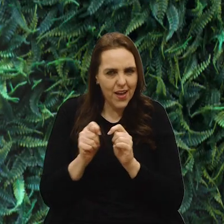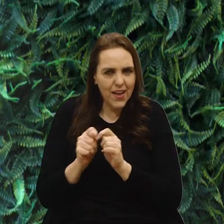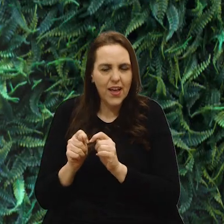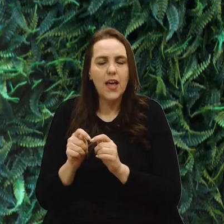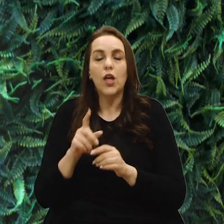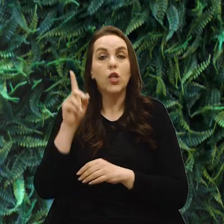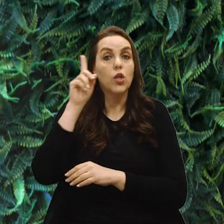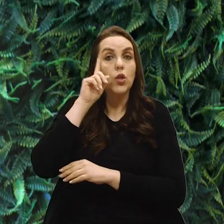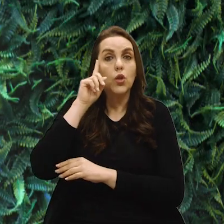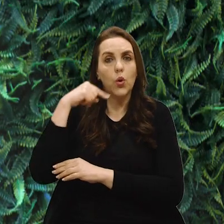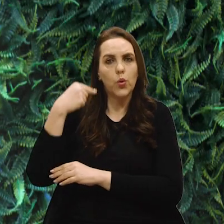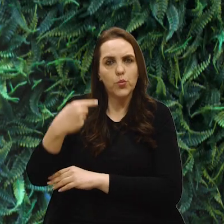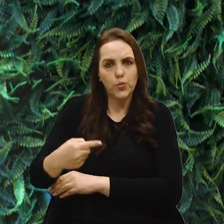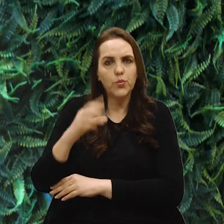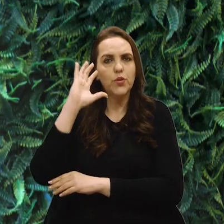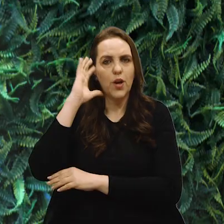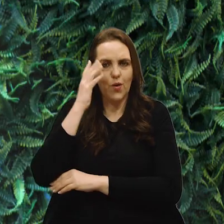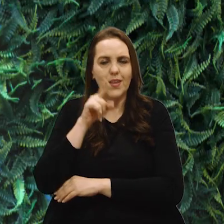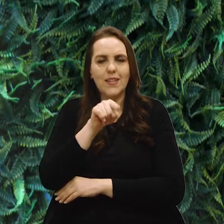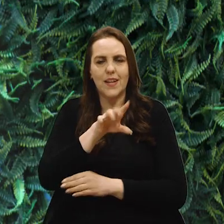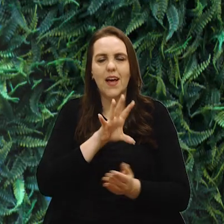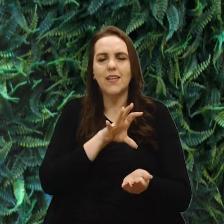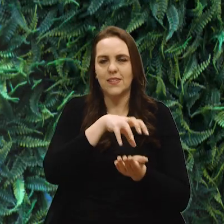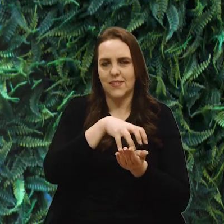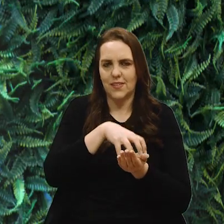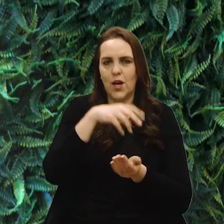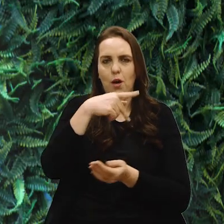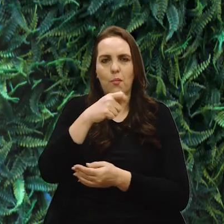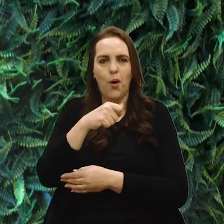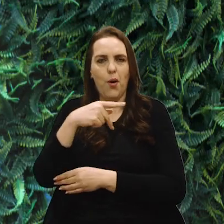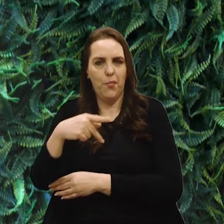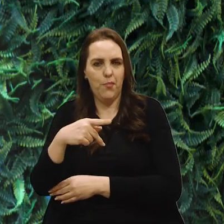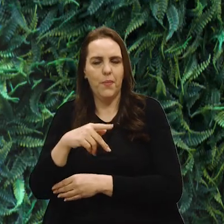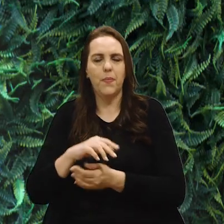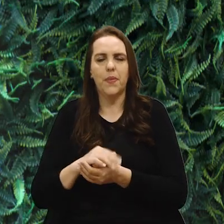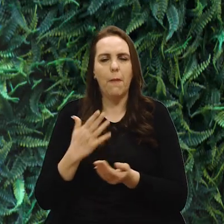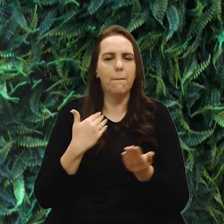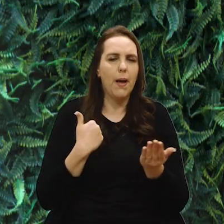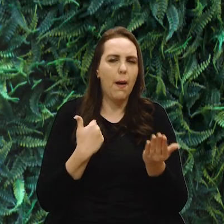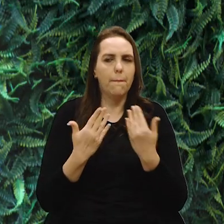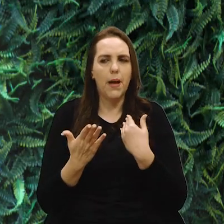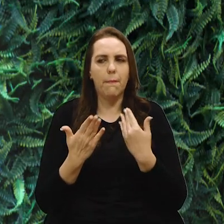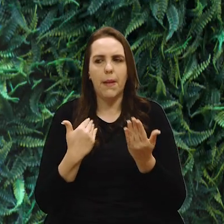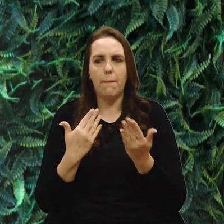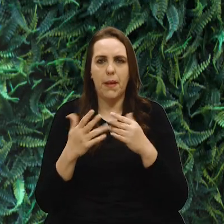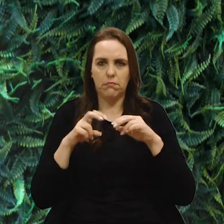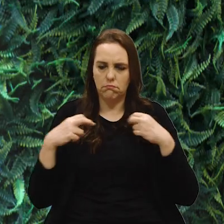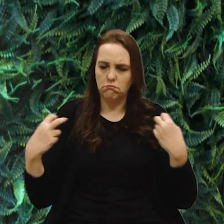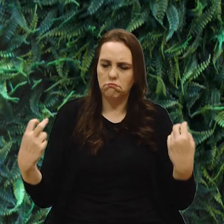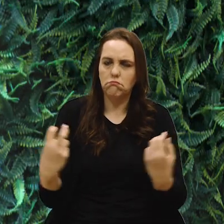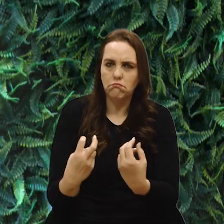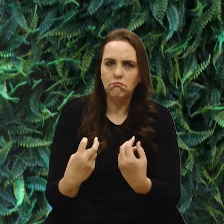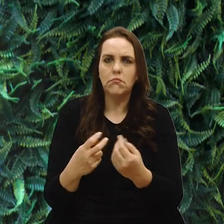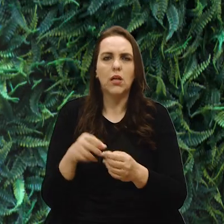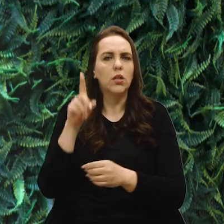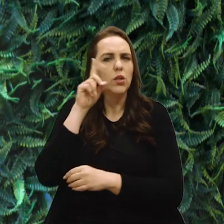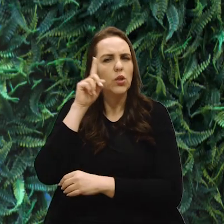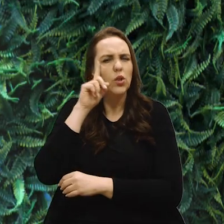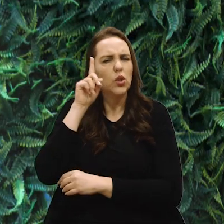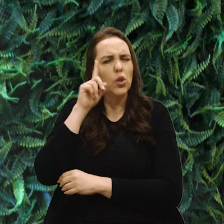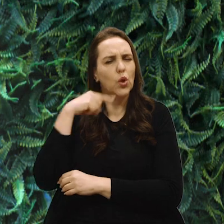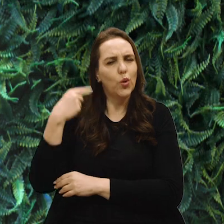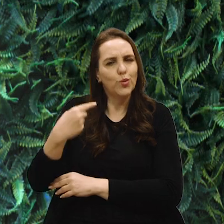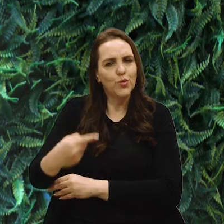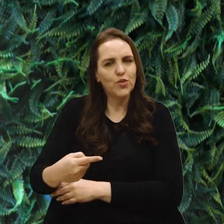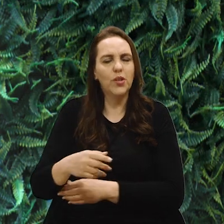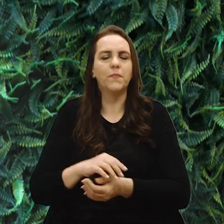né? Que são, diariamente eles acontecem no Centro Pop, então a gente bate uma conversa, assim, né? Faz uma conversa praticamente